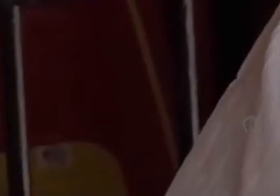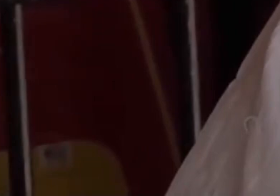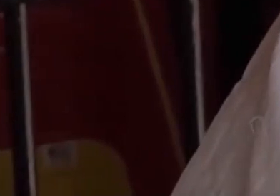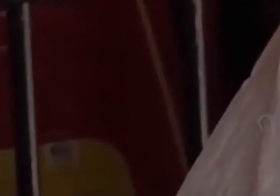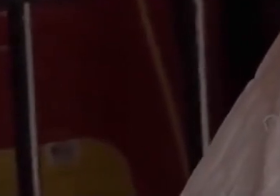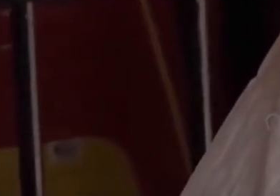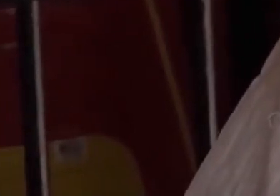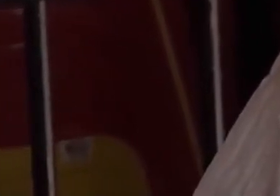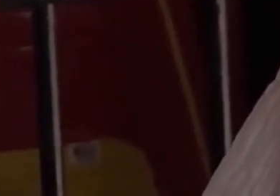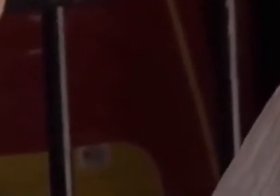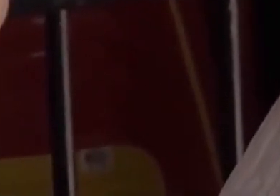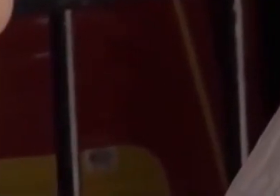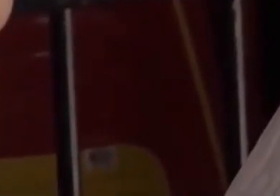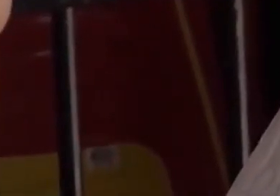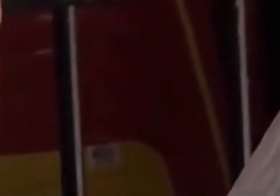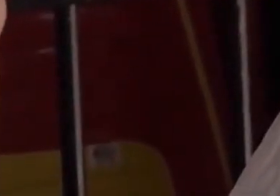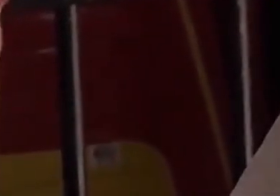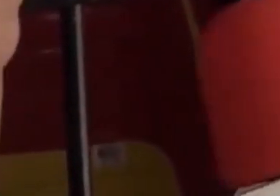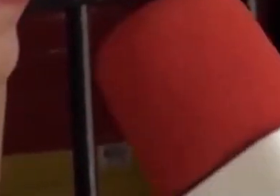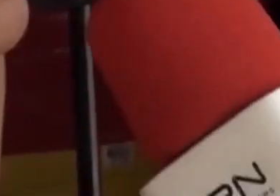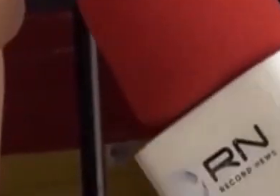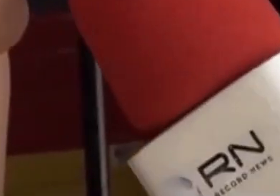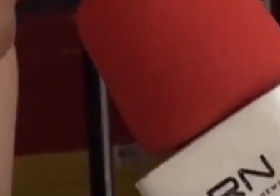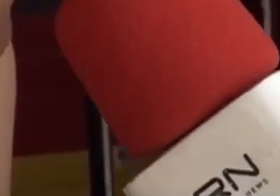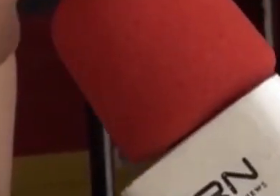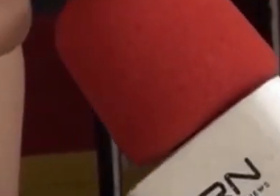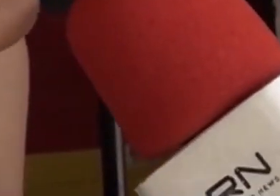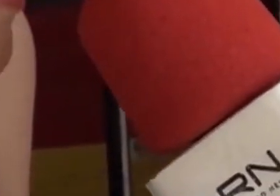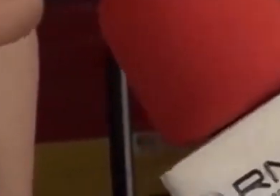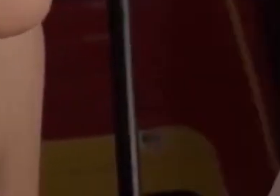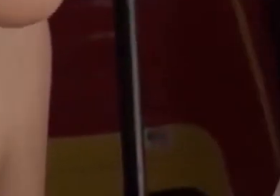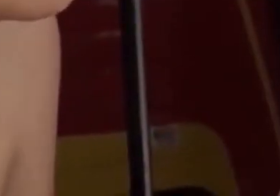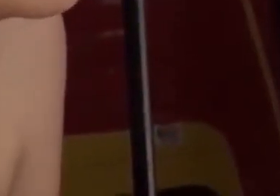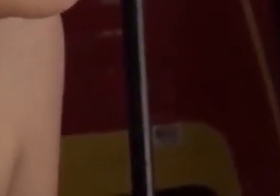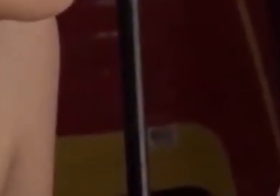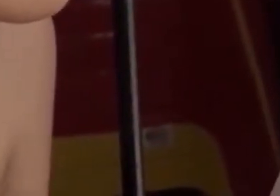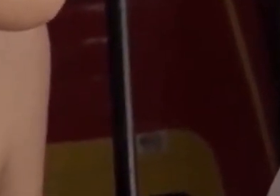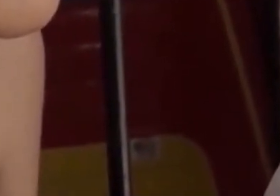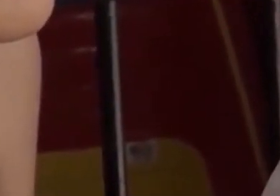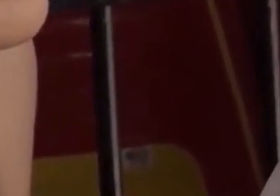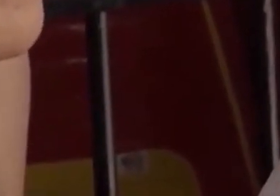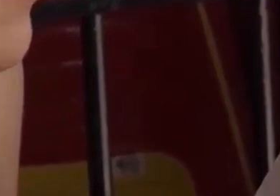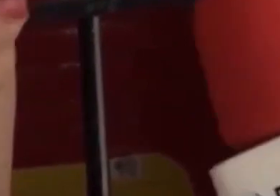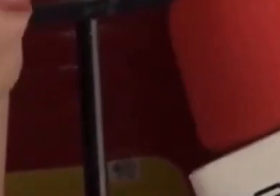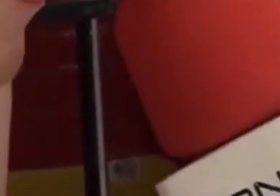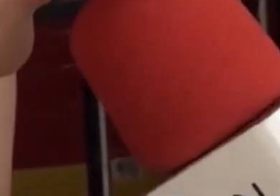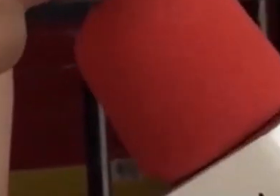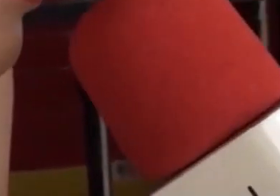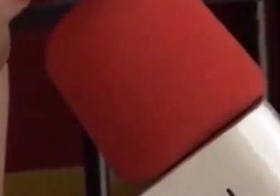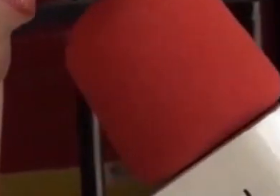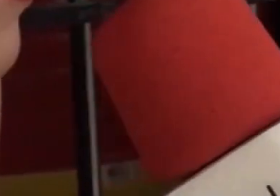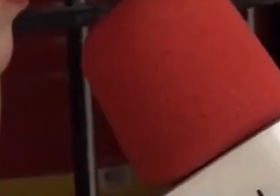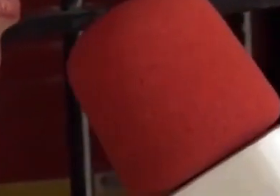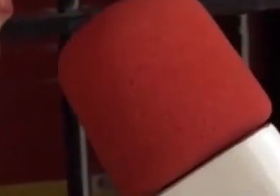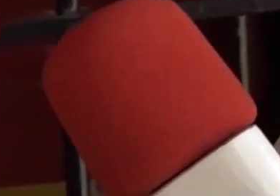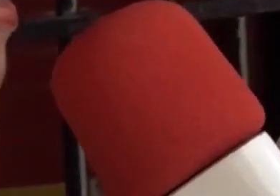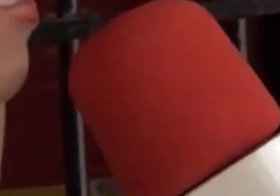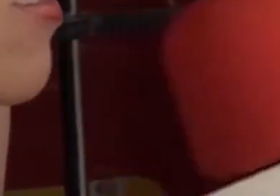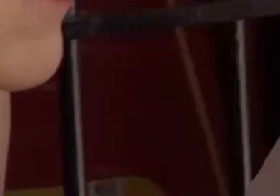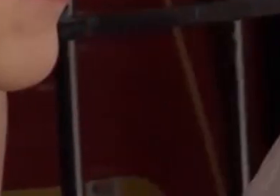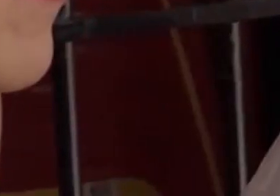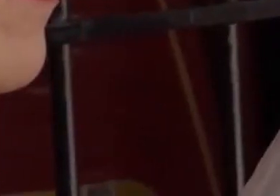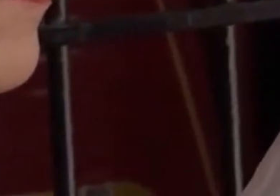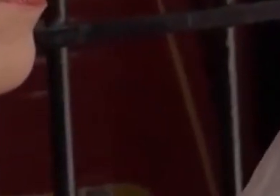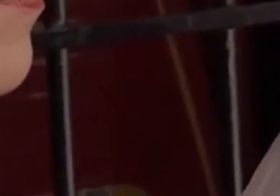Da união nasce a força e a prosperidade. Até mesmo na mesa de bar, né? Com certeza. Você bebe com a sua esposa? Você